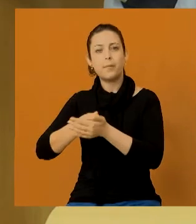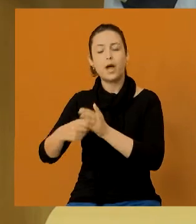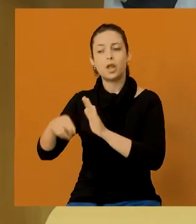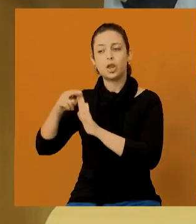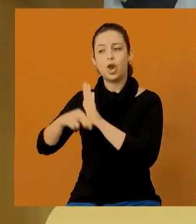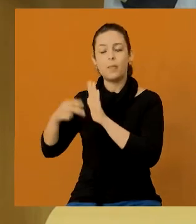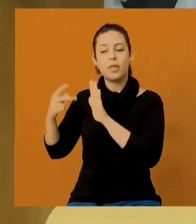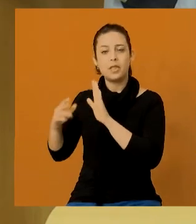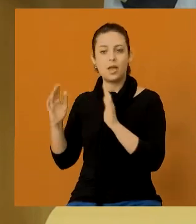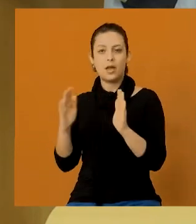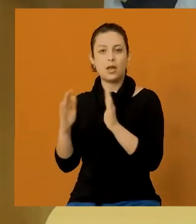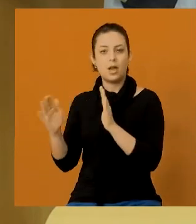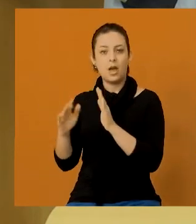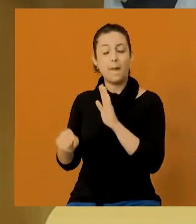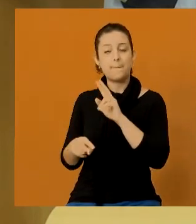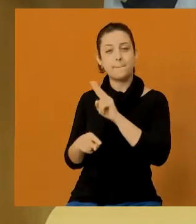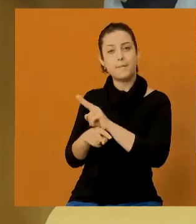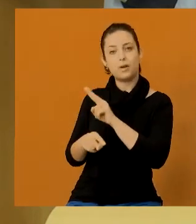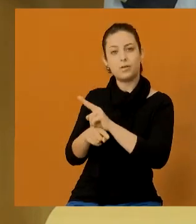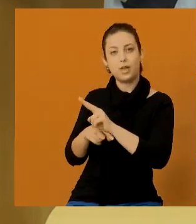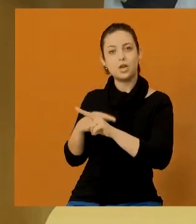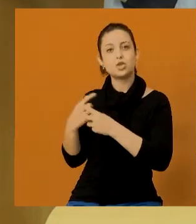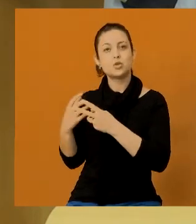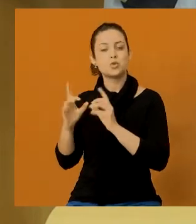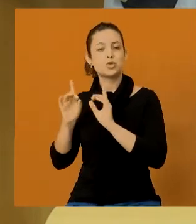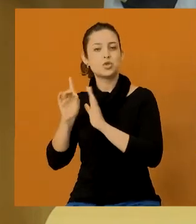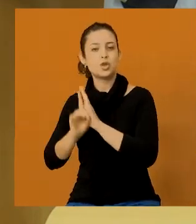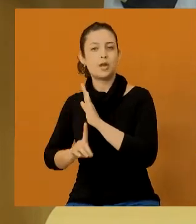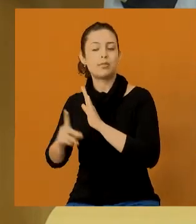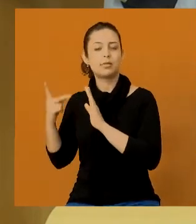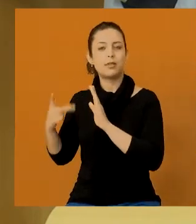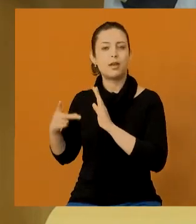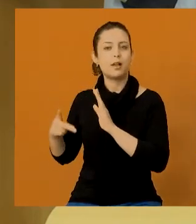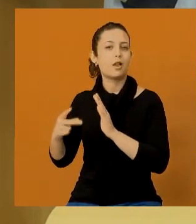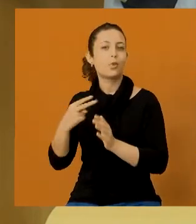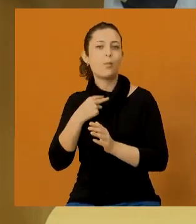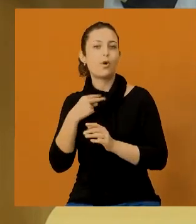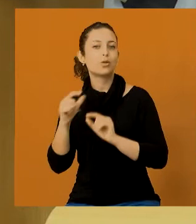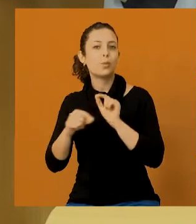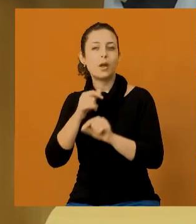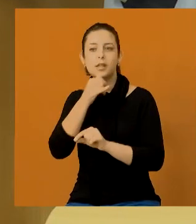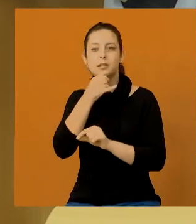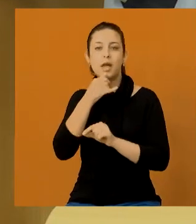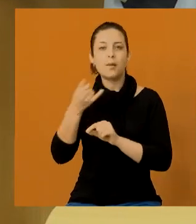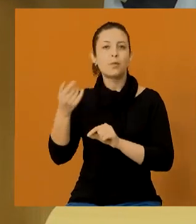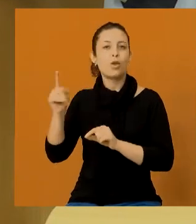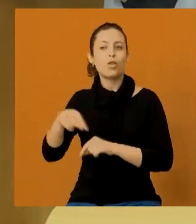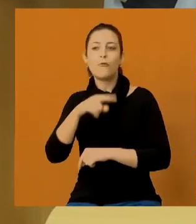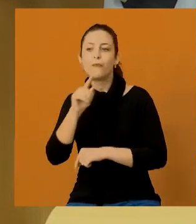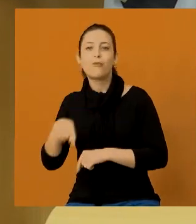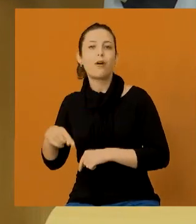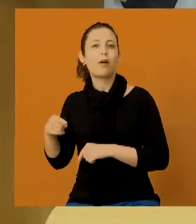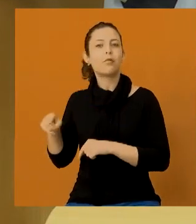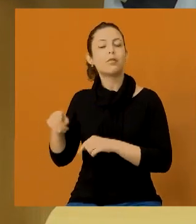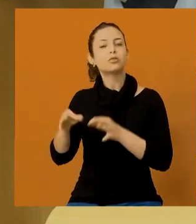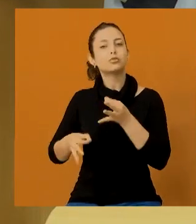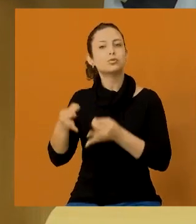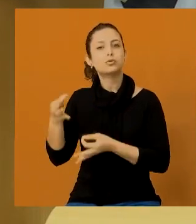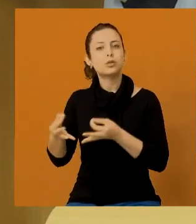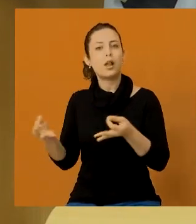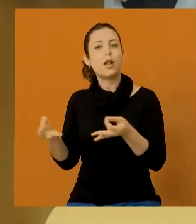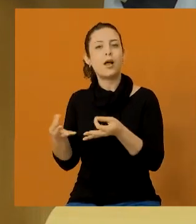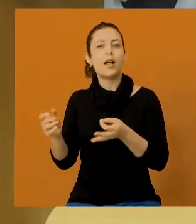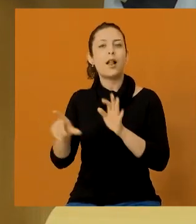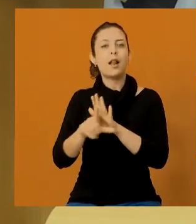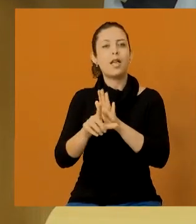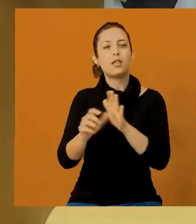vigente. Protege-se indiretamente o direito adquirido, pois não se pode alegar a invalidade do ato jurídico se advier lei